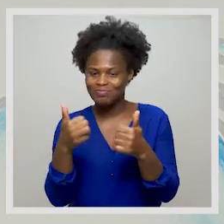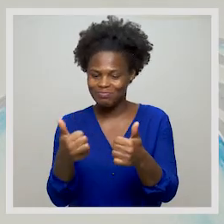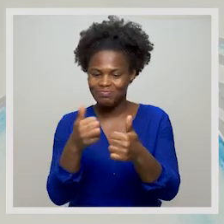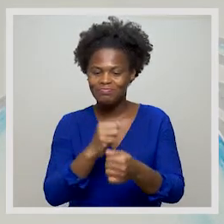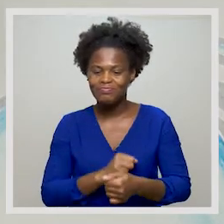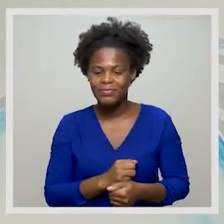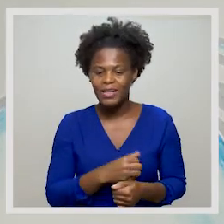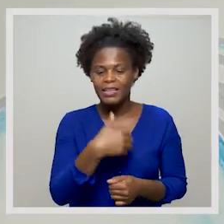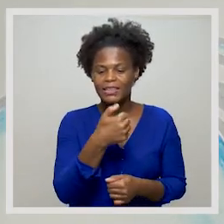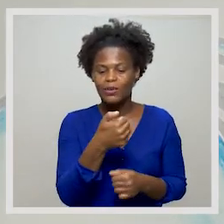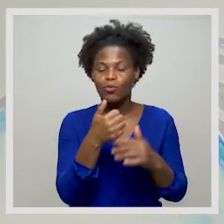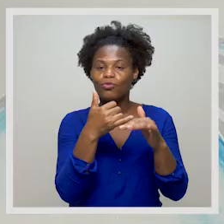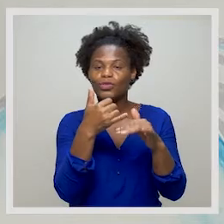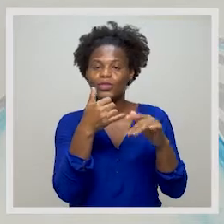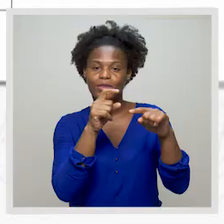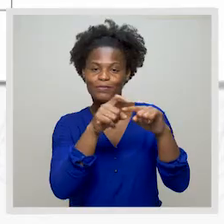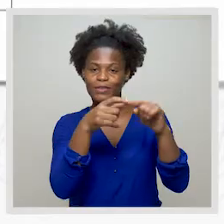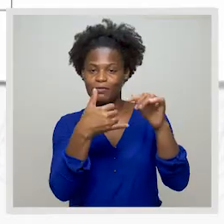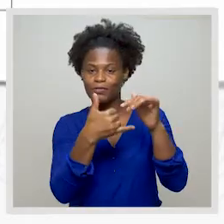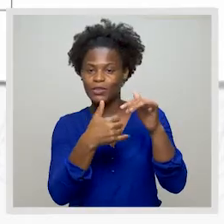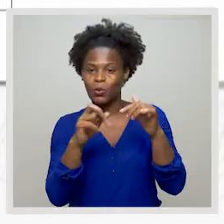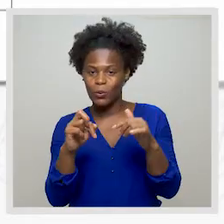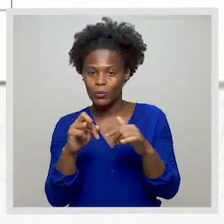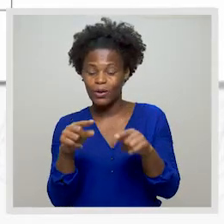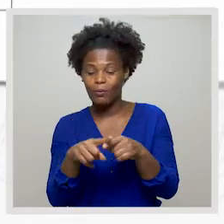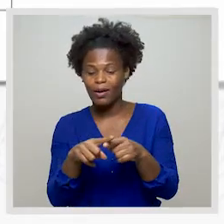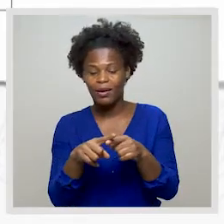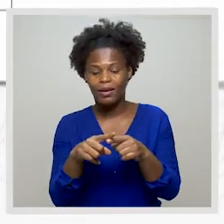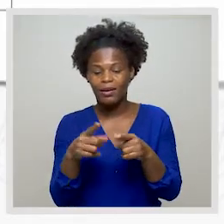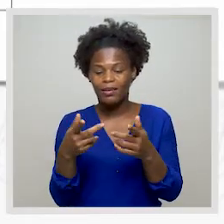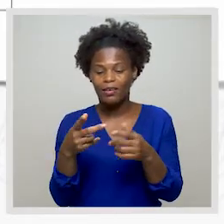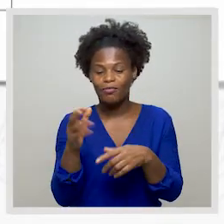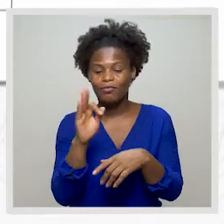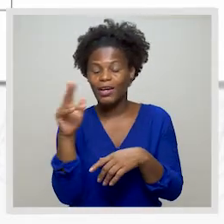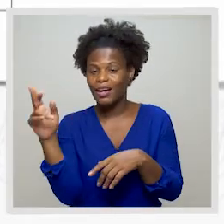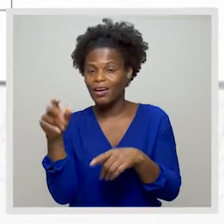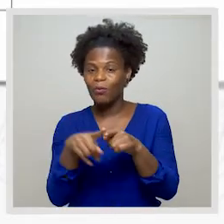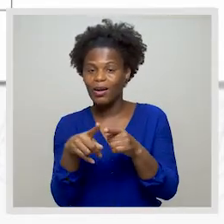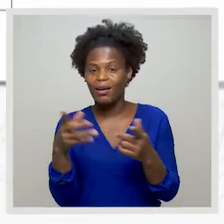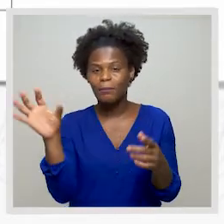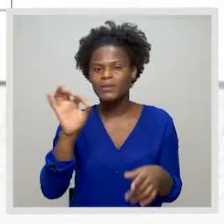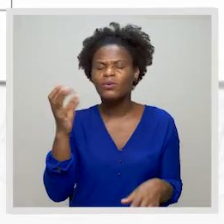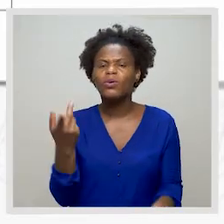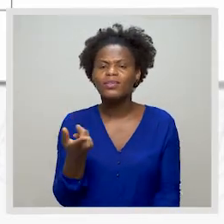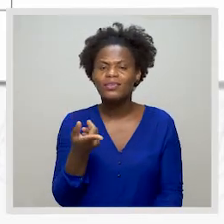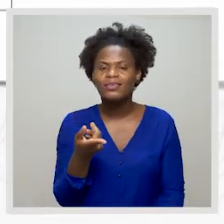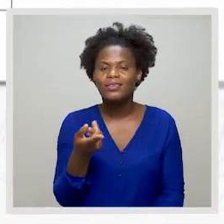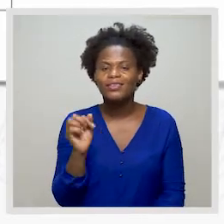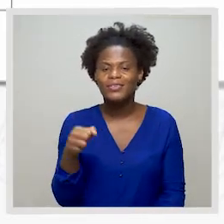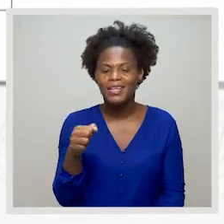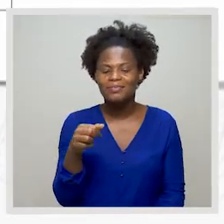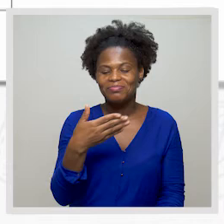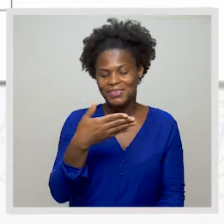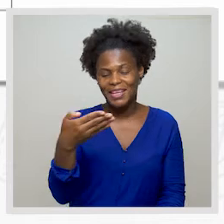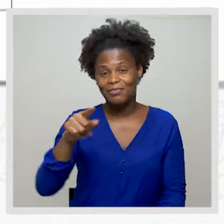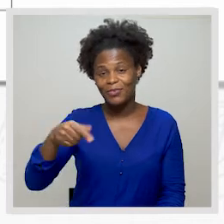Correto. 5 sobre 28. A frequência relativa é, em percentagem,